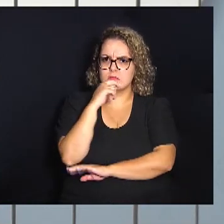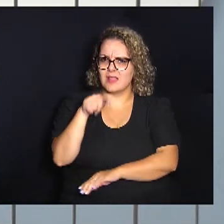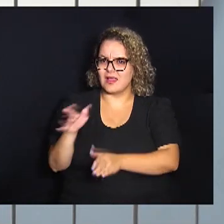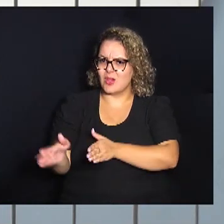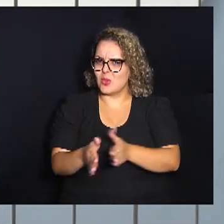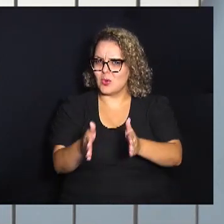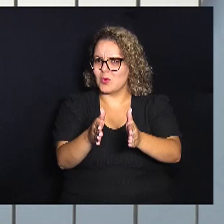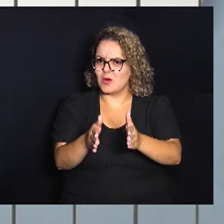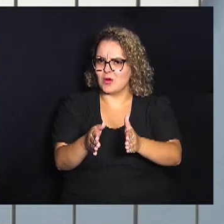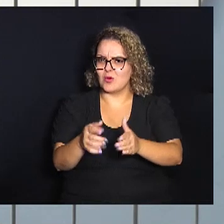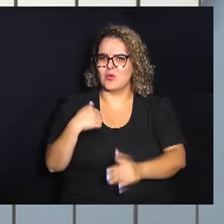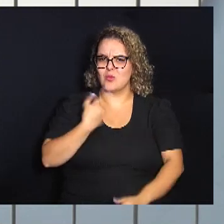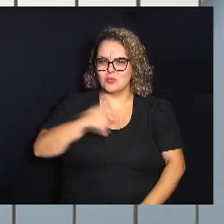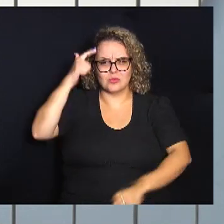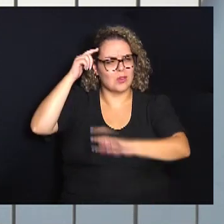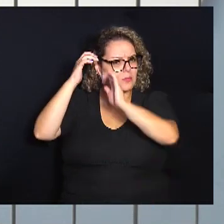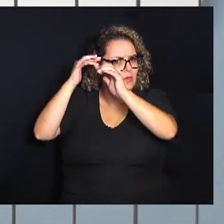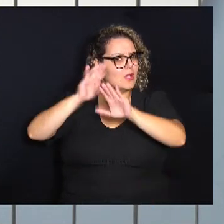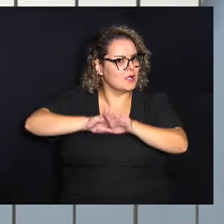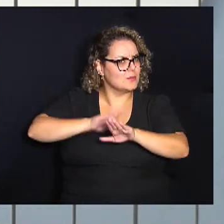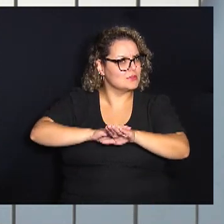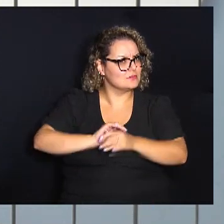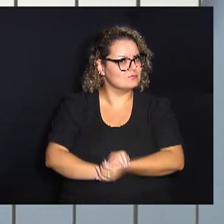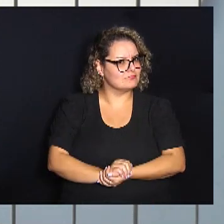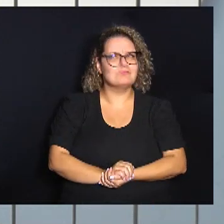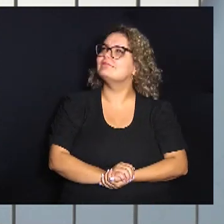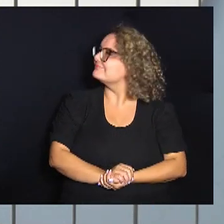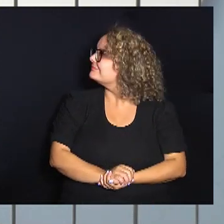para mantermos o cérebro ativo?